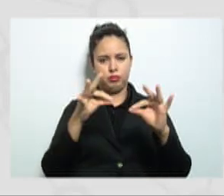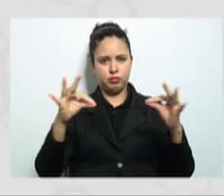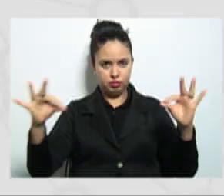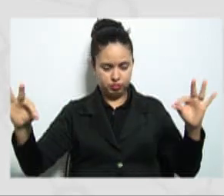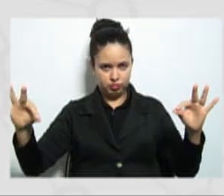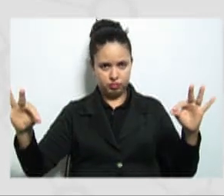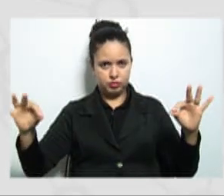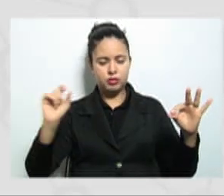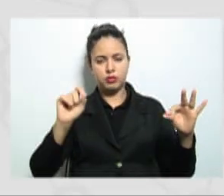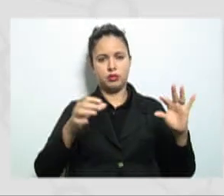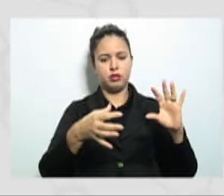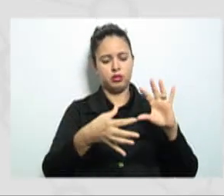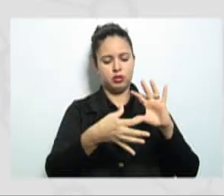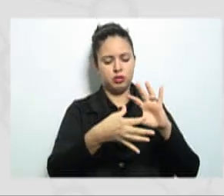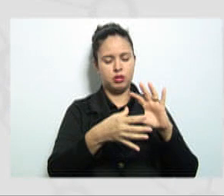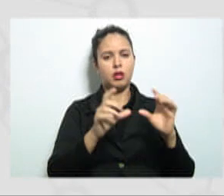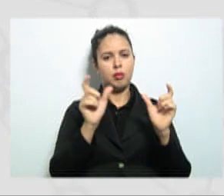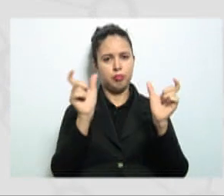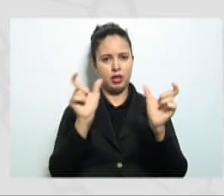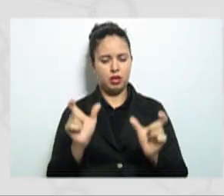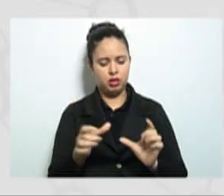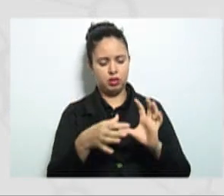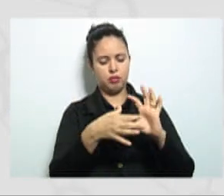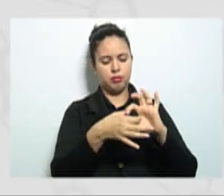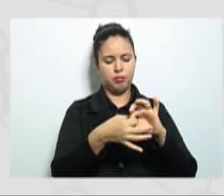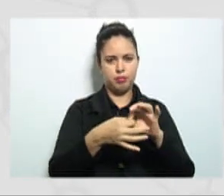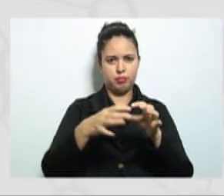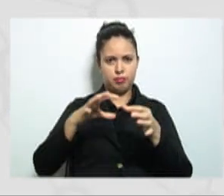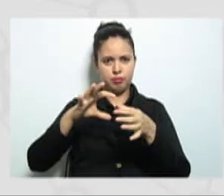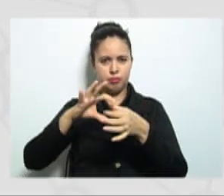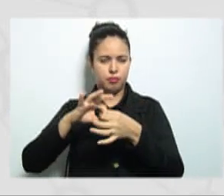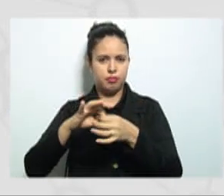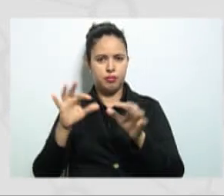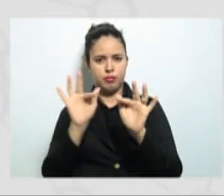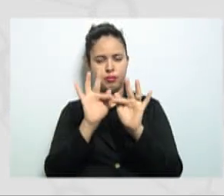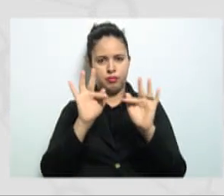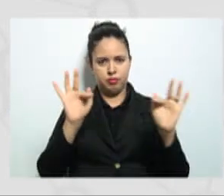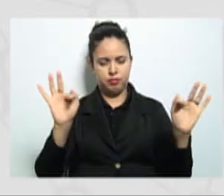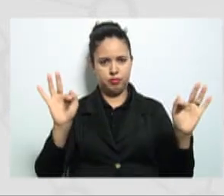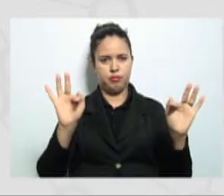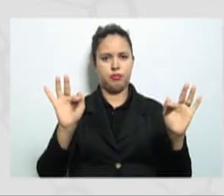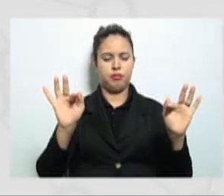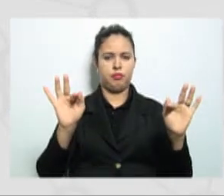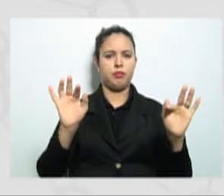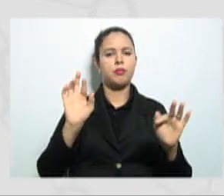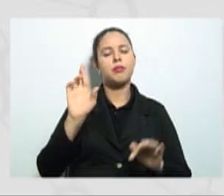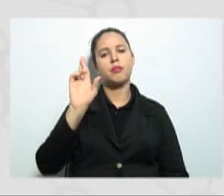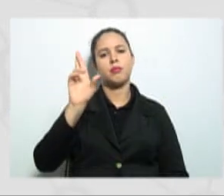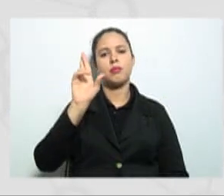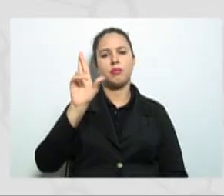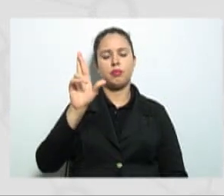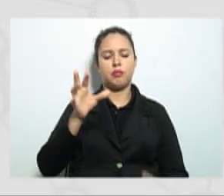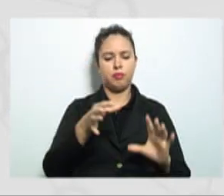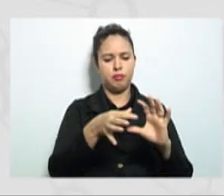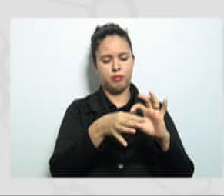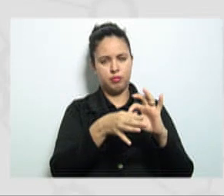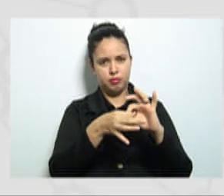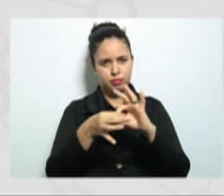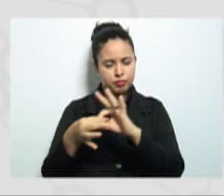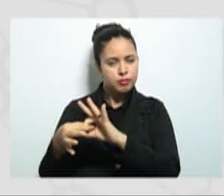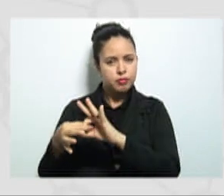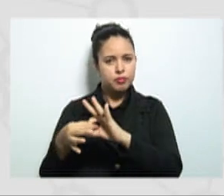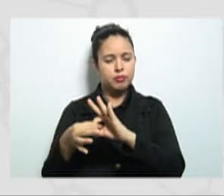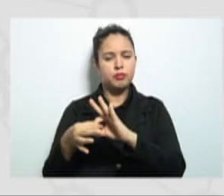operadores discursivos que são as palavras ou expressões responsáveis pela concatenação, pela criação